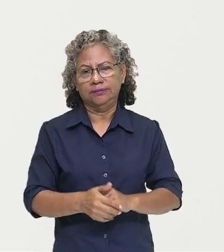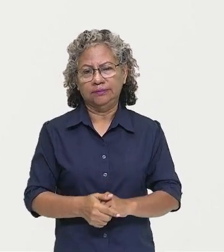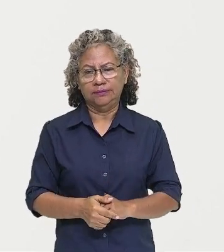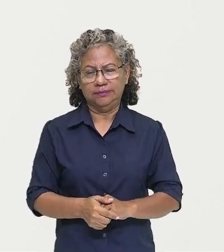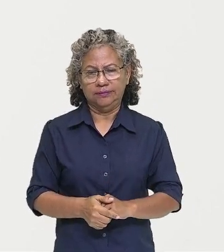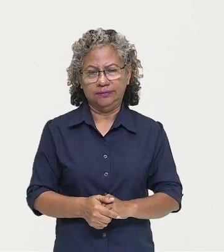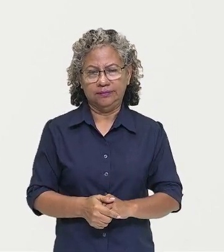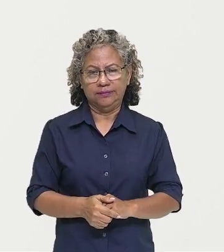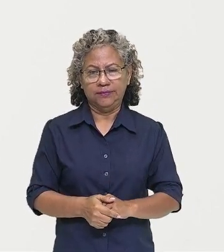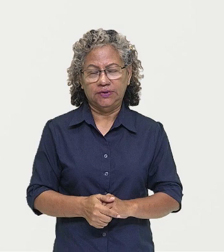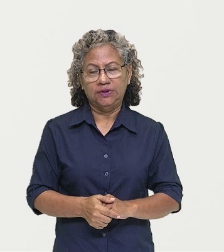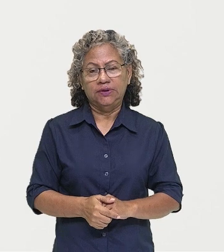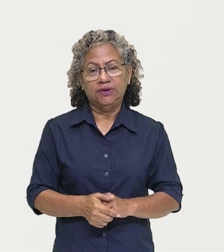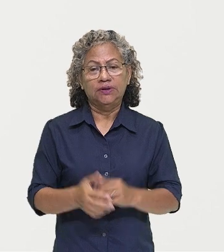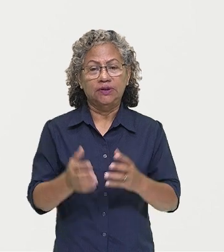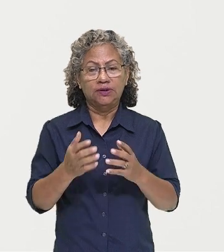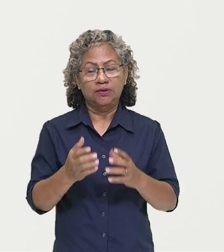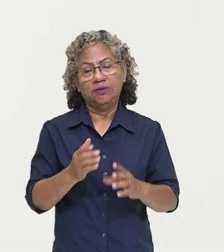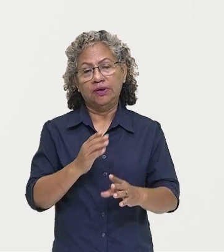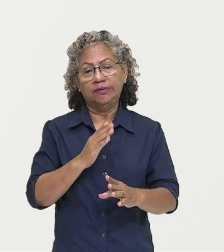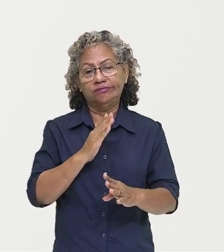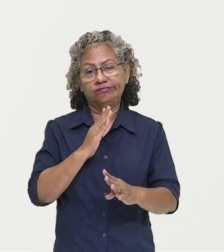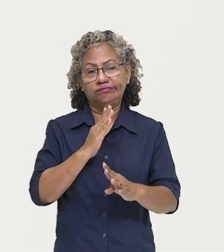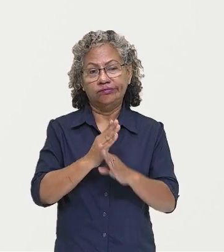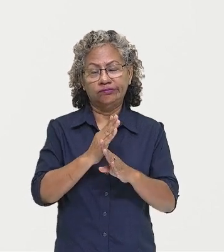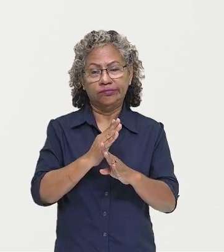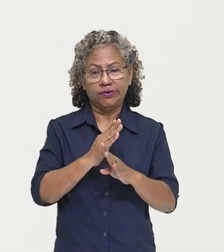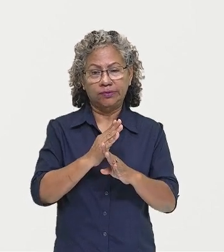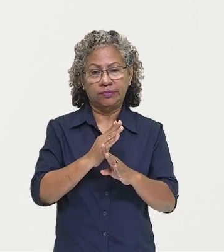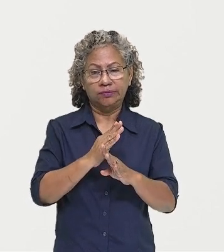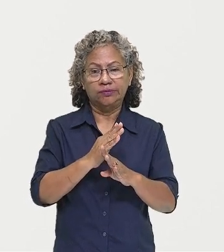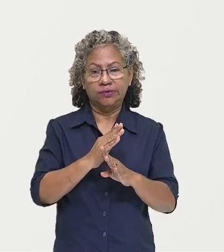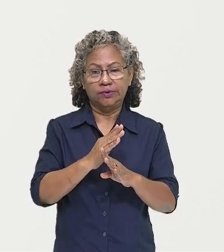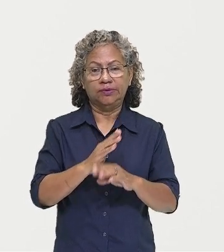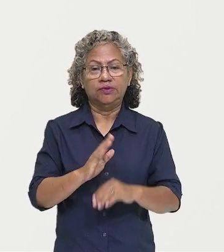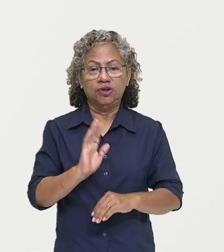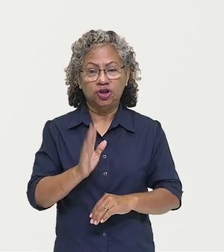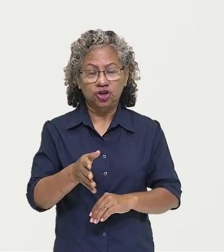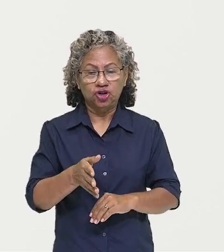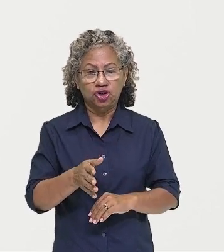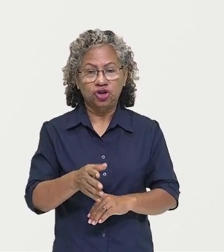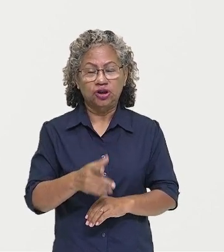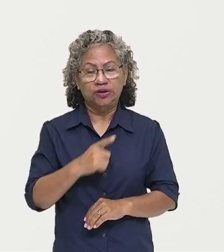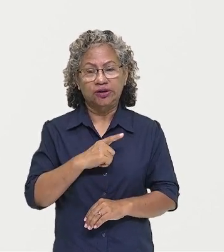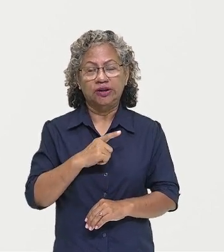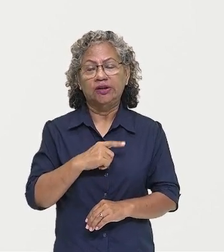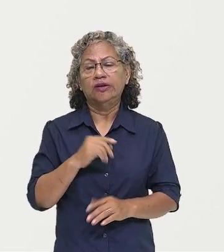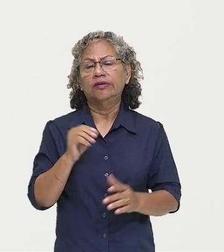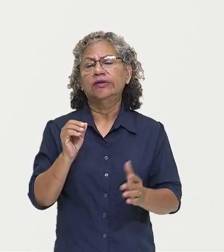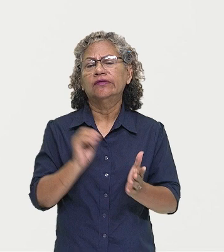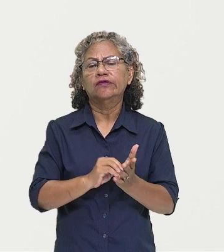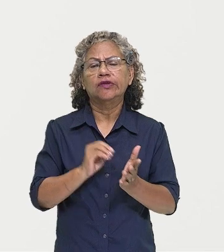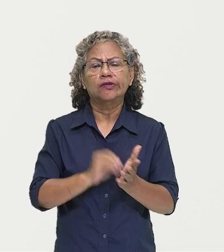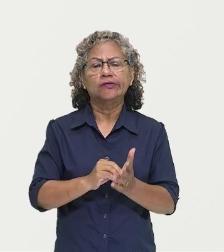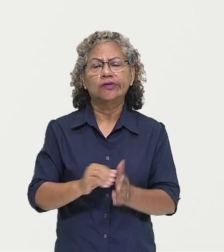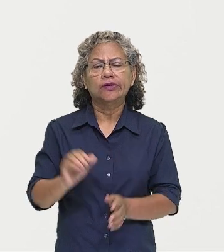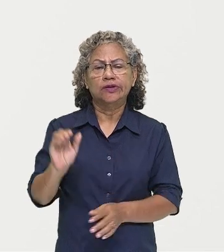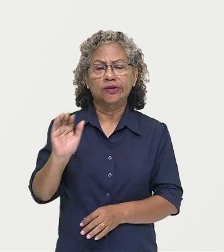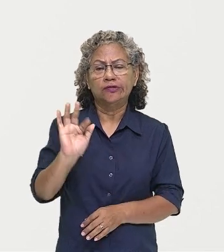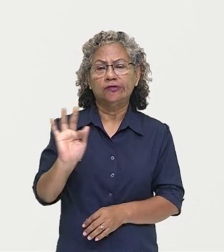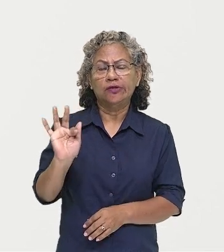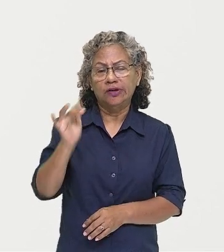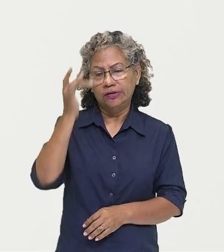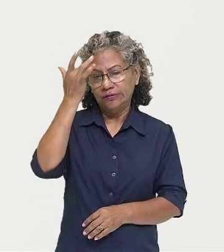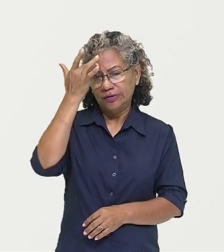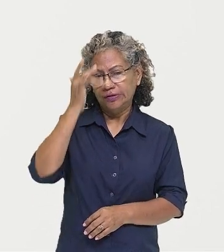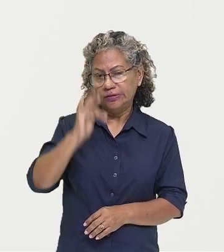que eu procuro, a massa que eu tenho e a aceleração que é 2